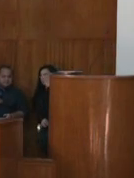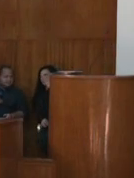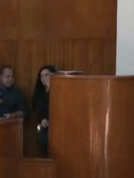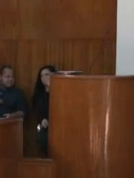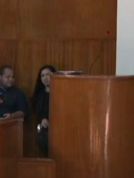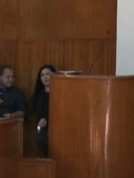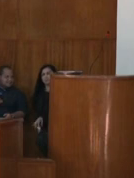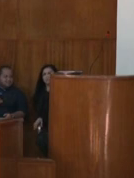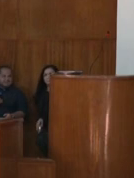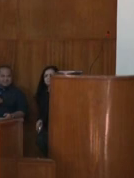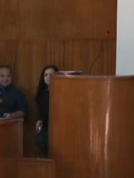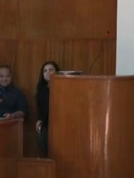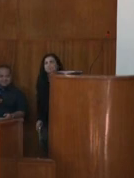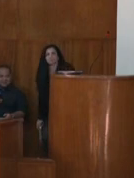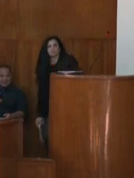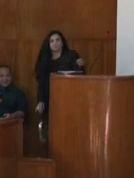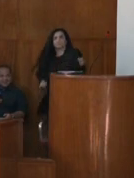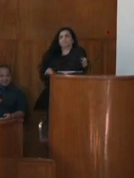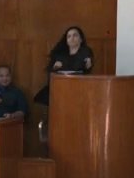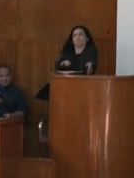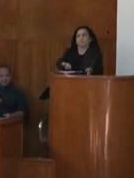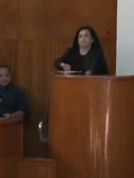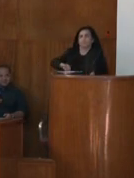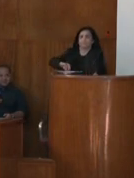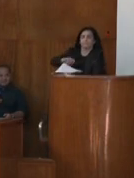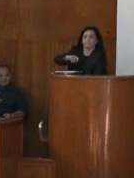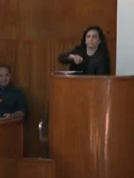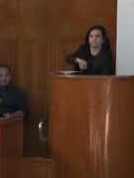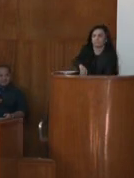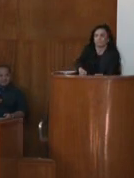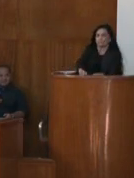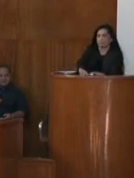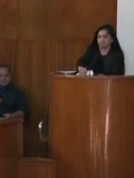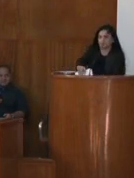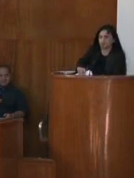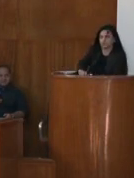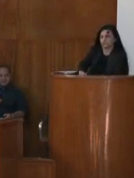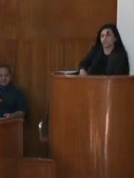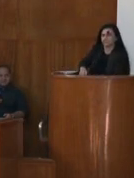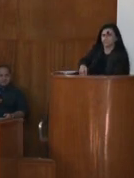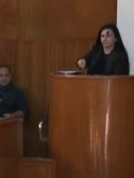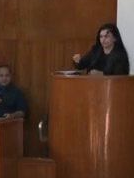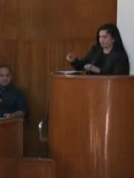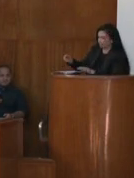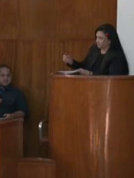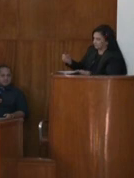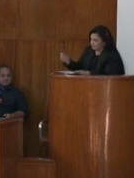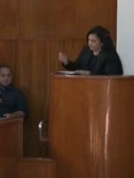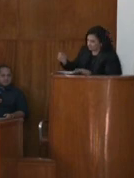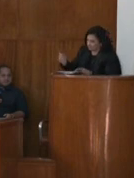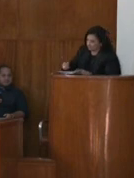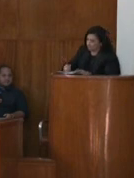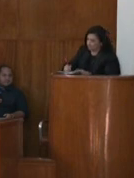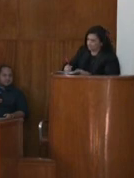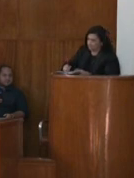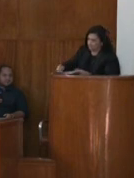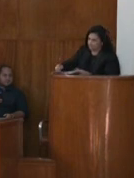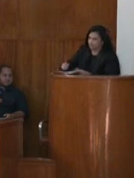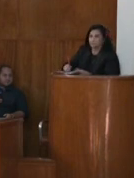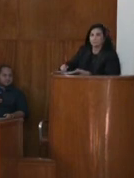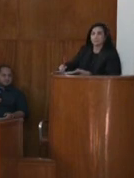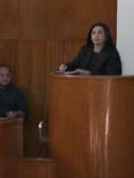Alô, alô. Sim. Boa tarde a todos. Estou falando aqui fora para